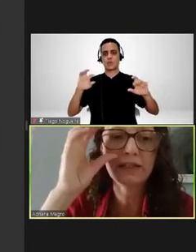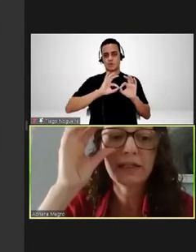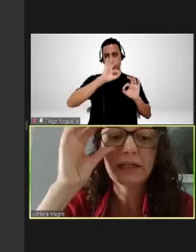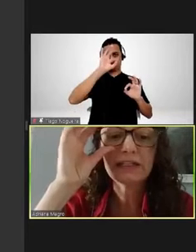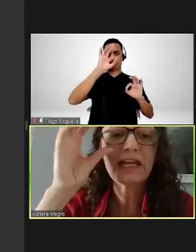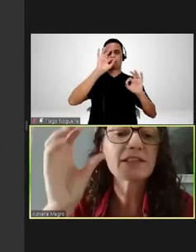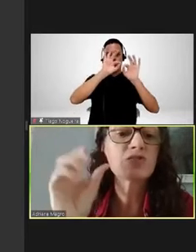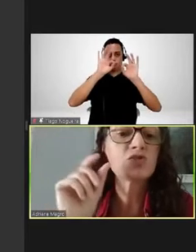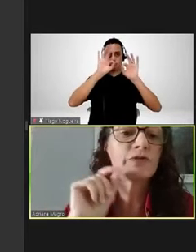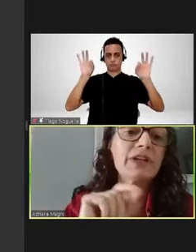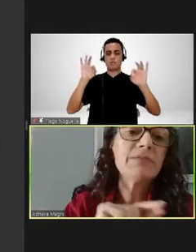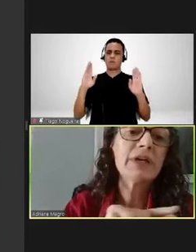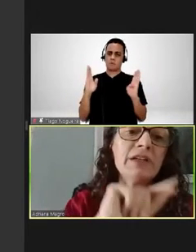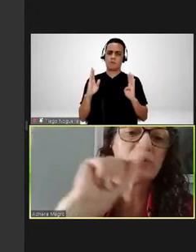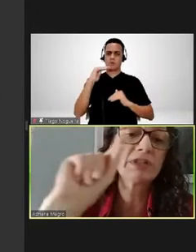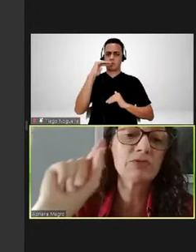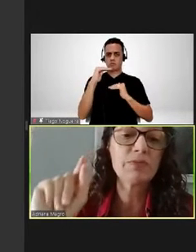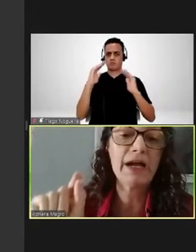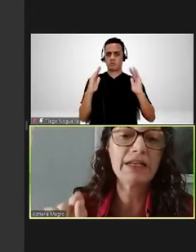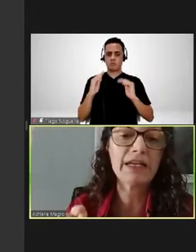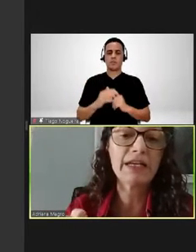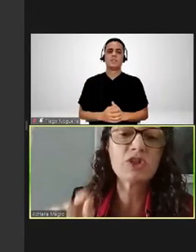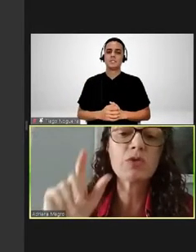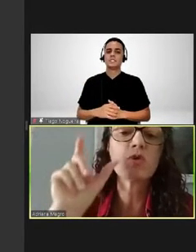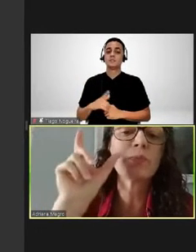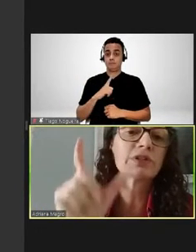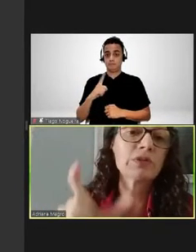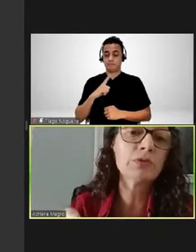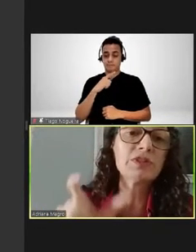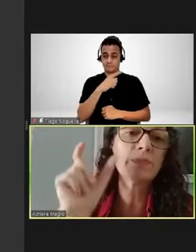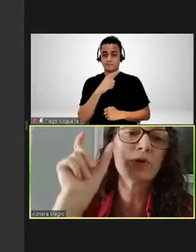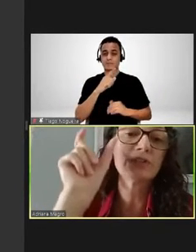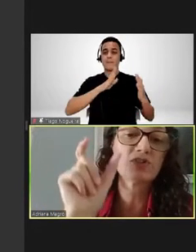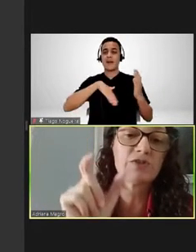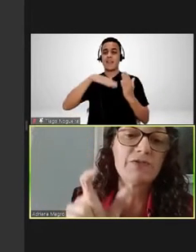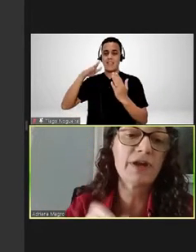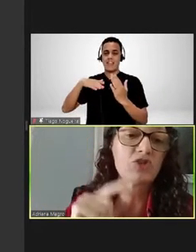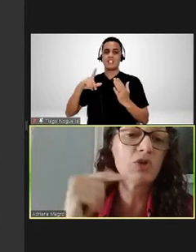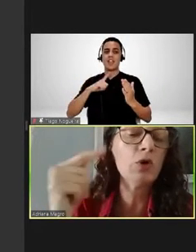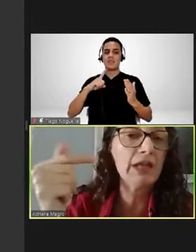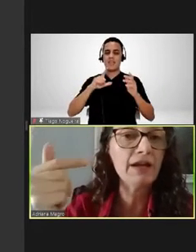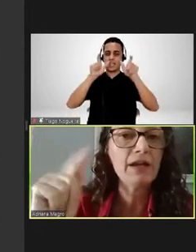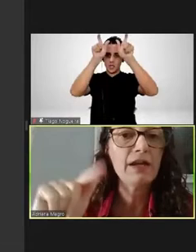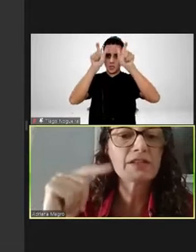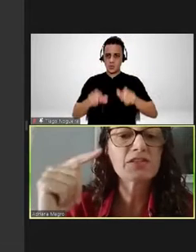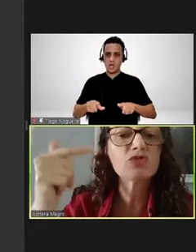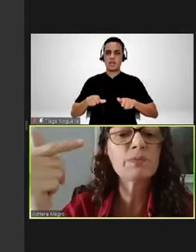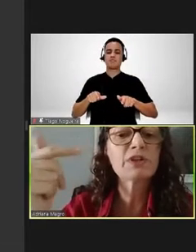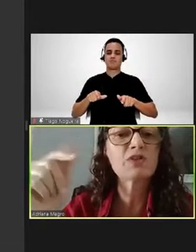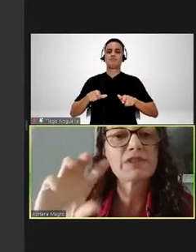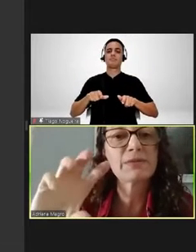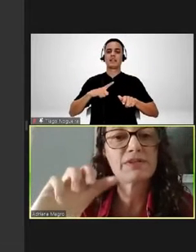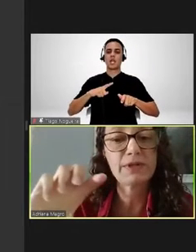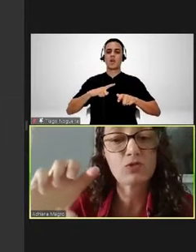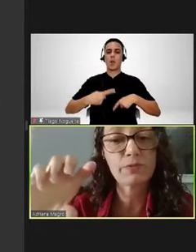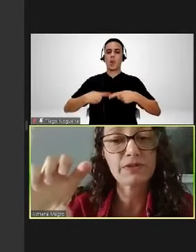pequena. Trata-se de um fragmento, então, de parede que comporta 2 portas de ferro de enrolar, que são típicas